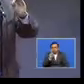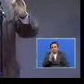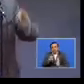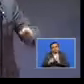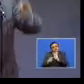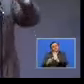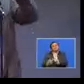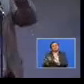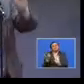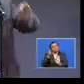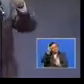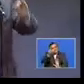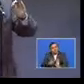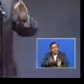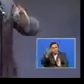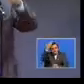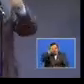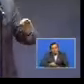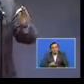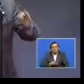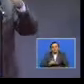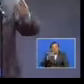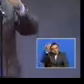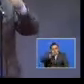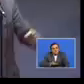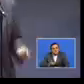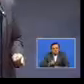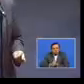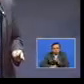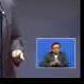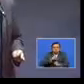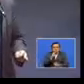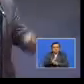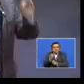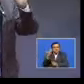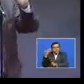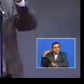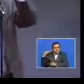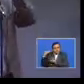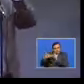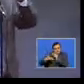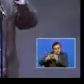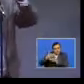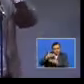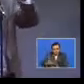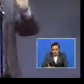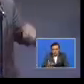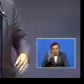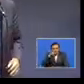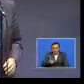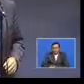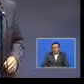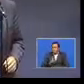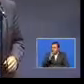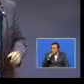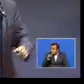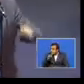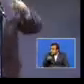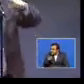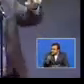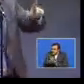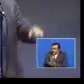daquilo que fizeram anos através da grande mídia. E agora, quando um pouquinho de pimenta entra nos seus